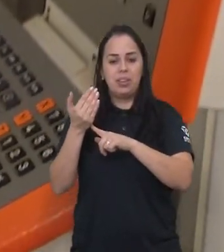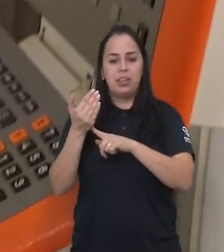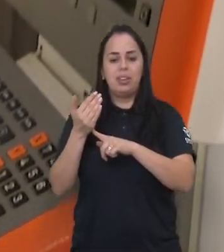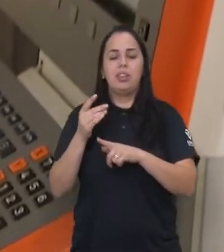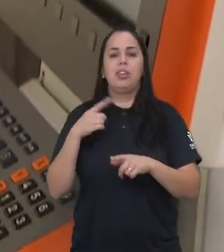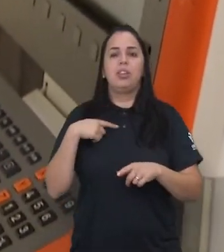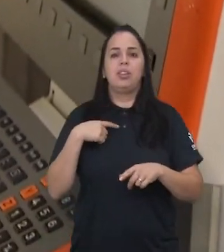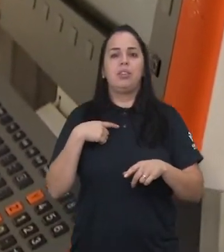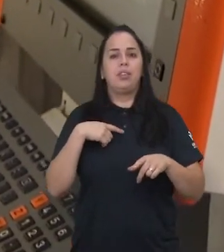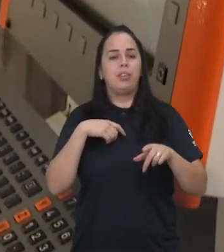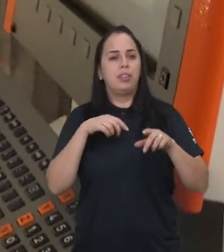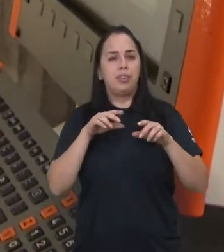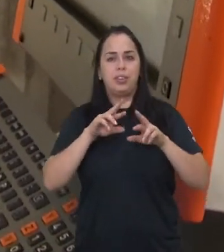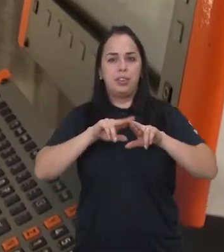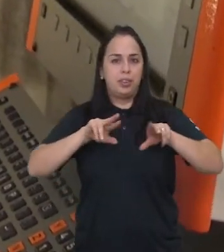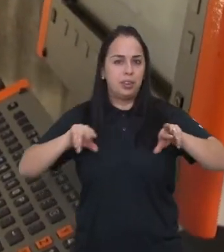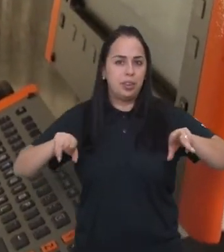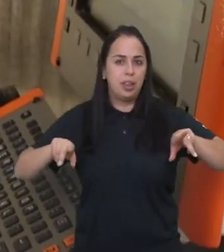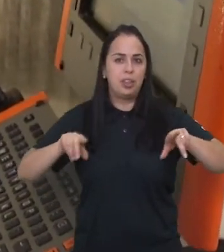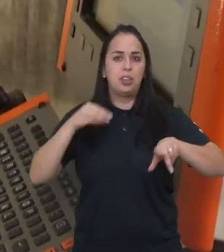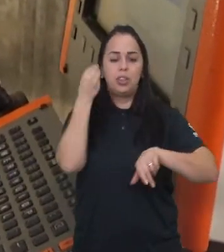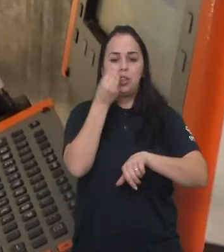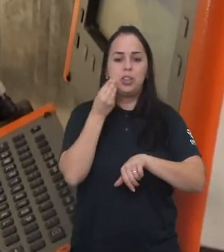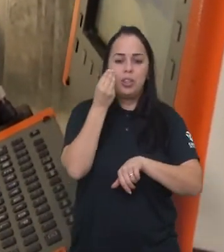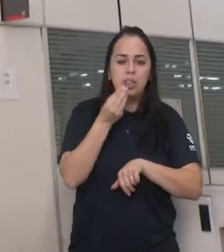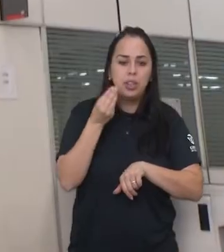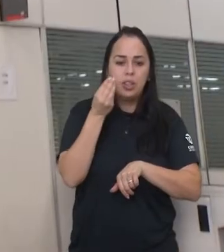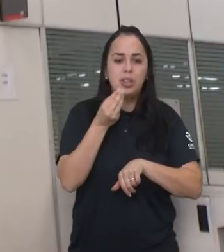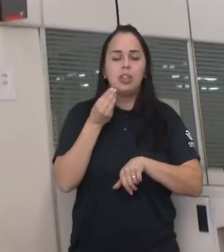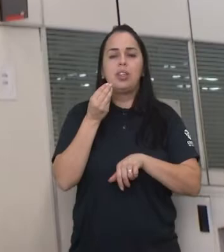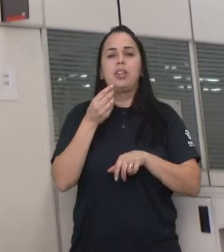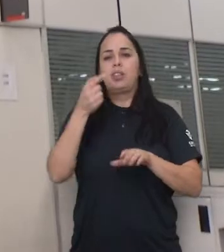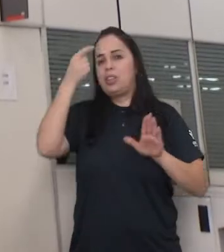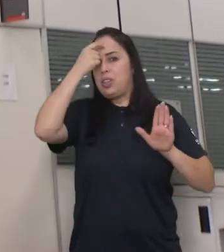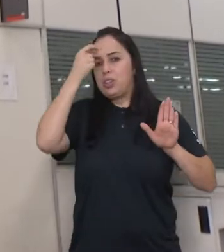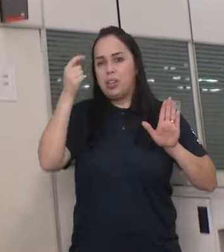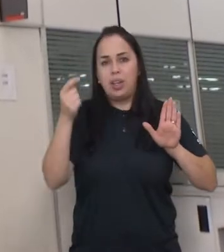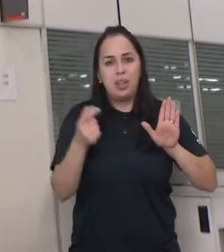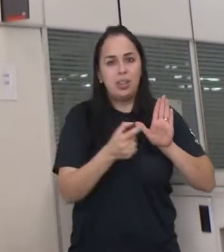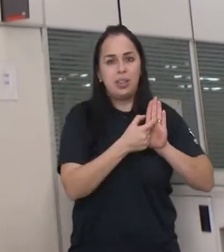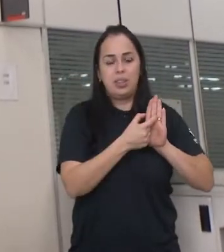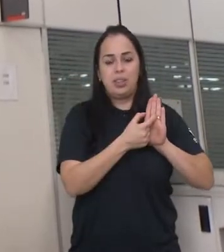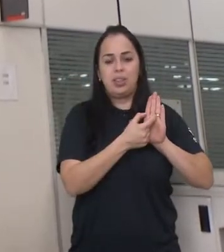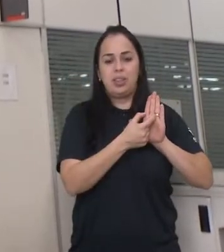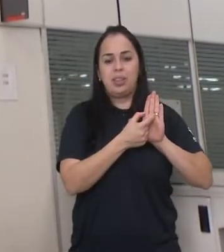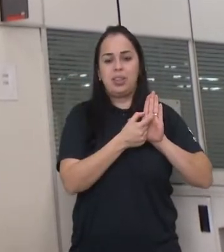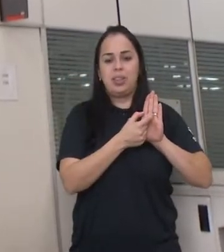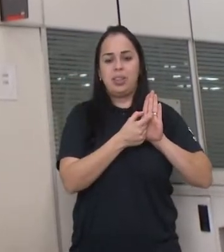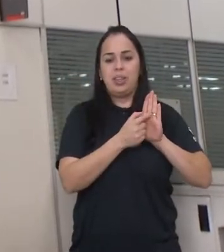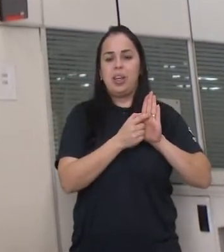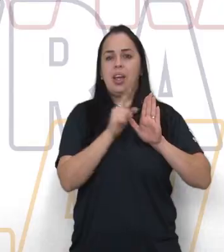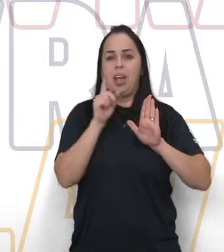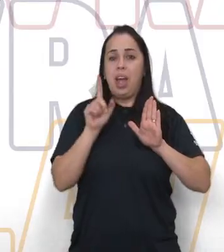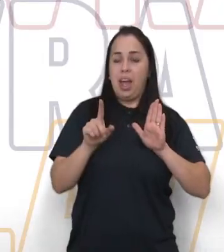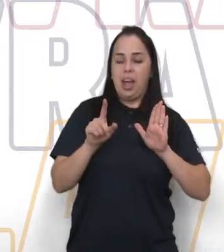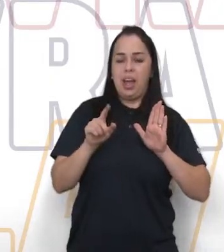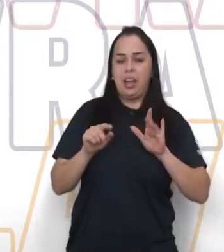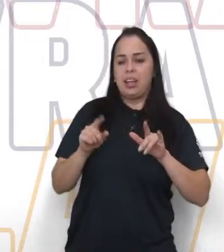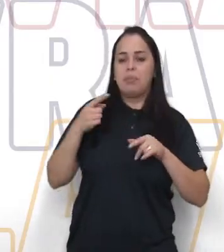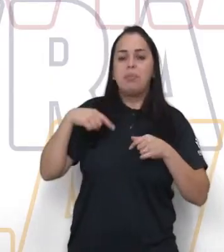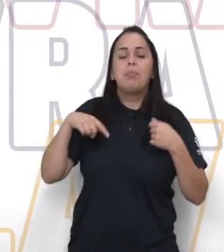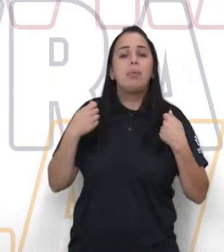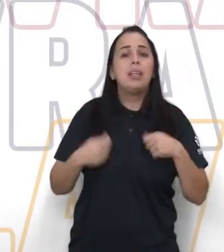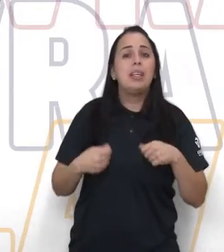muito de programação a gente tá falando muito de simulação está falando de Inteligência Artificial redes neurais